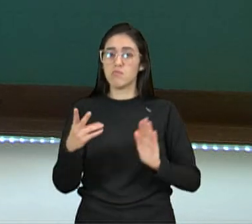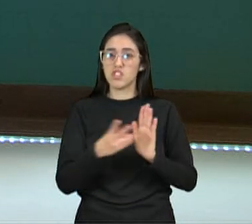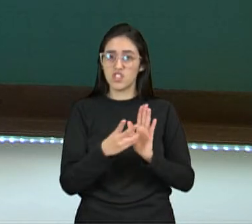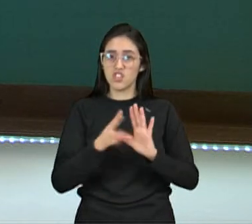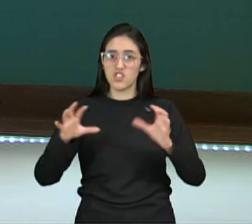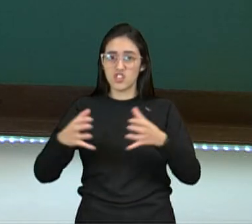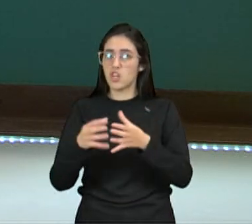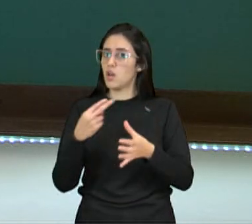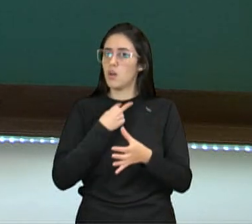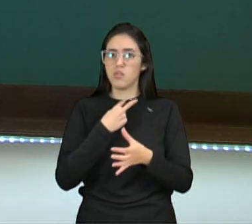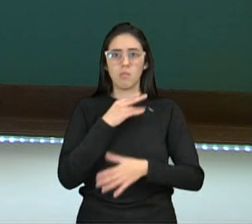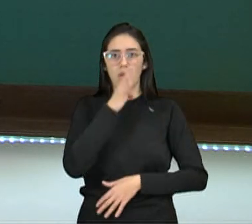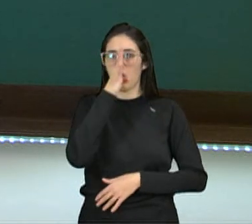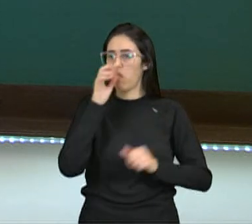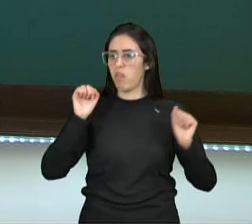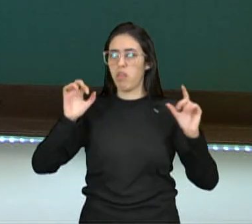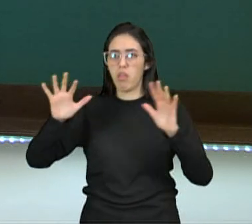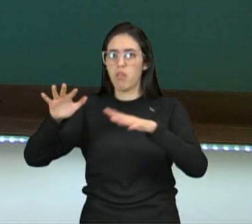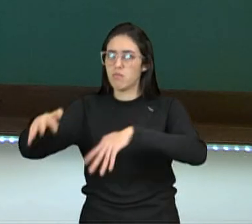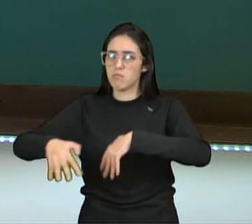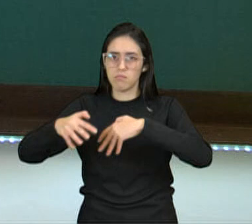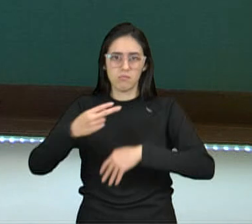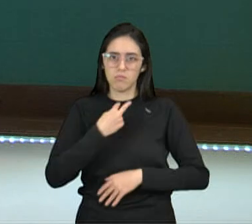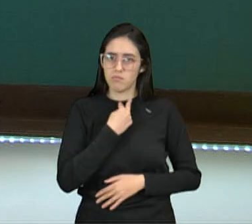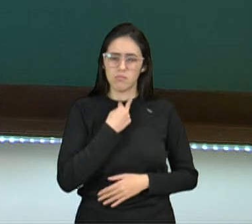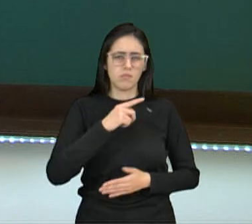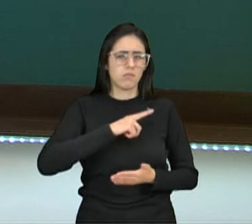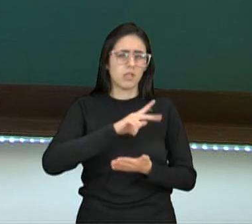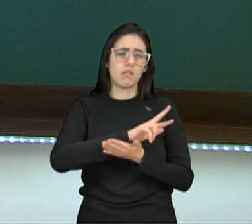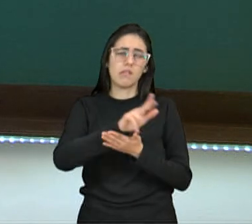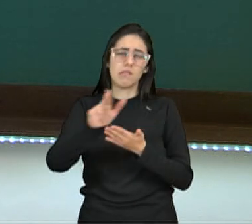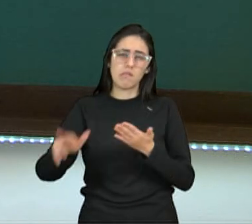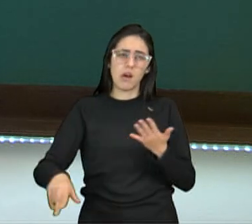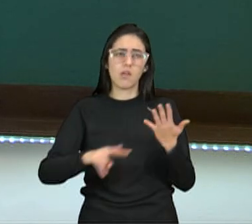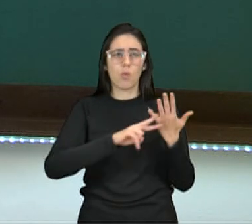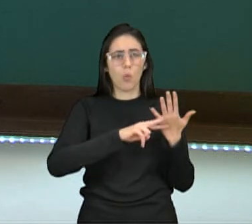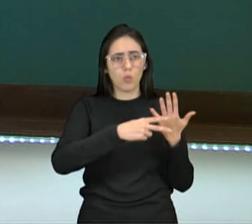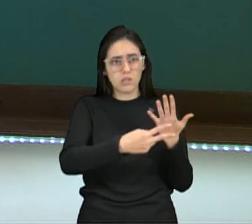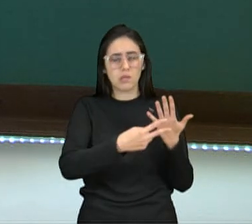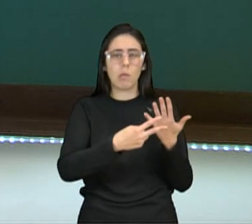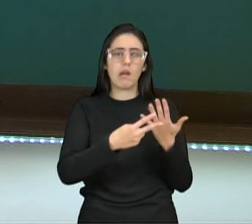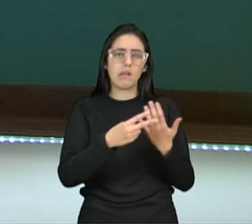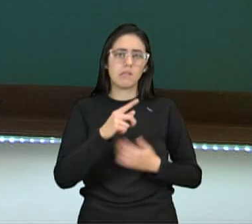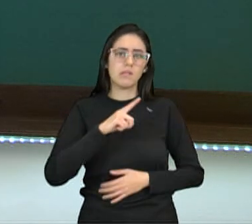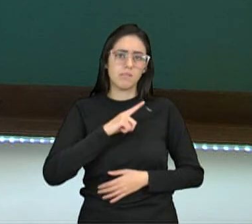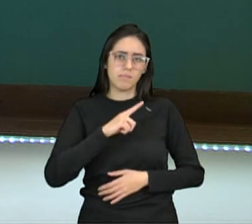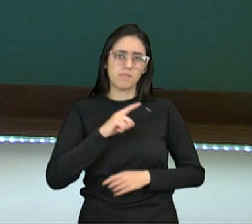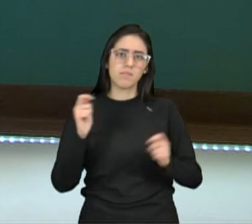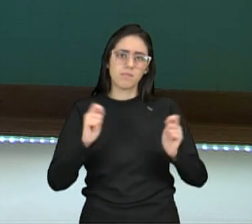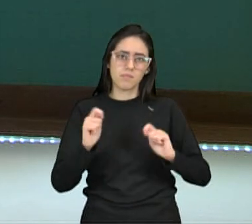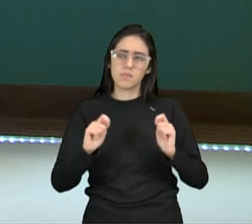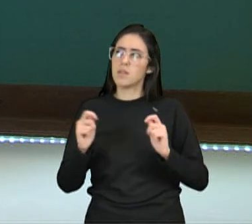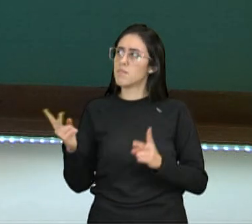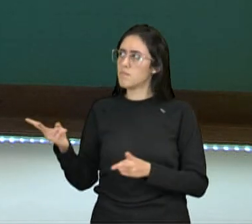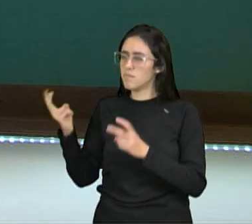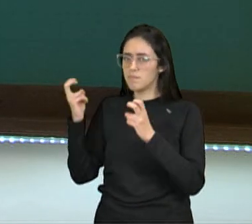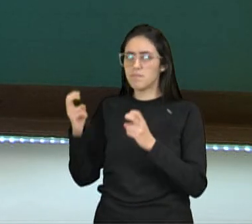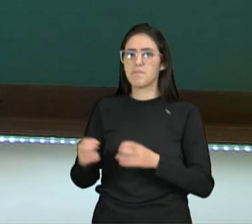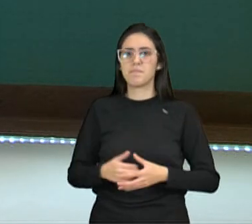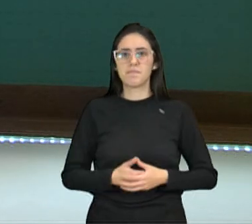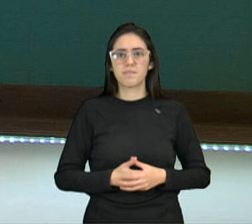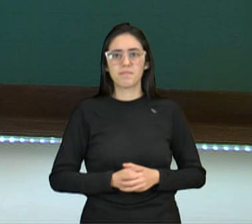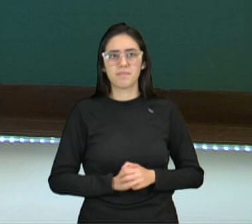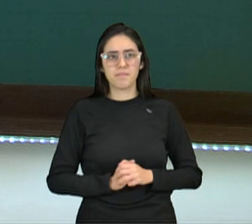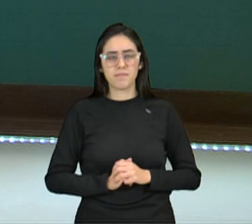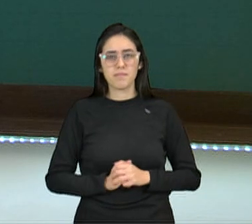não pode se desenvolver as atividades agrícolas ali. Então, são vários fatores que a gente poderia analisar aqui do mapa para construir a nossa resposta.